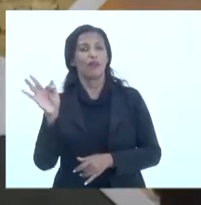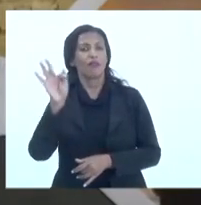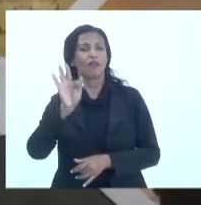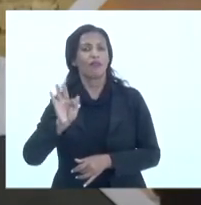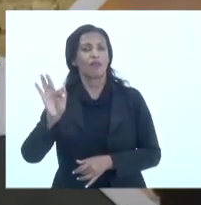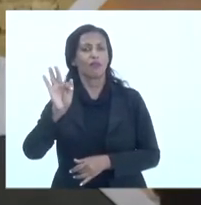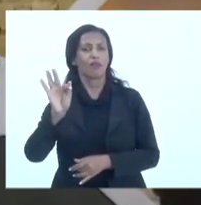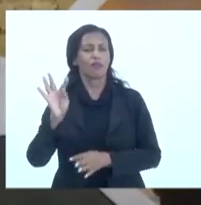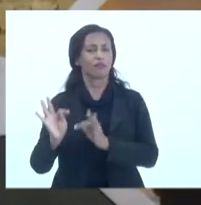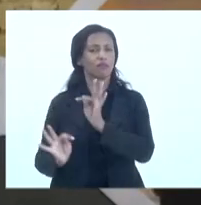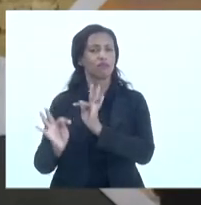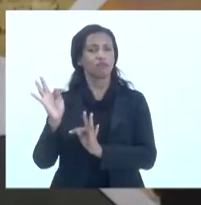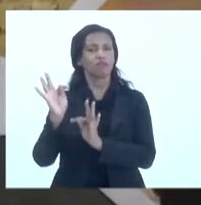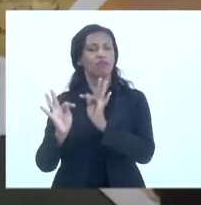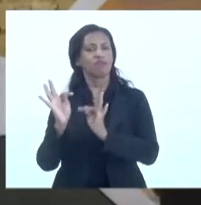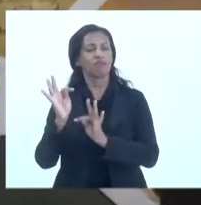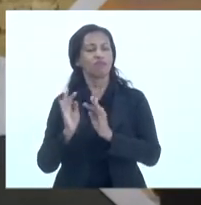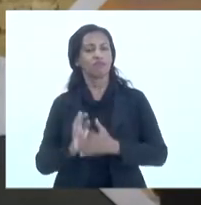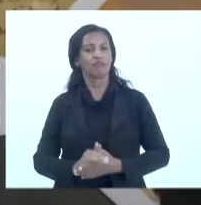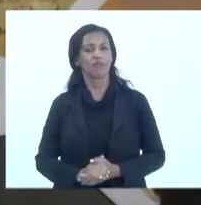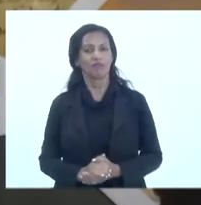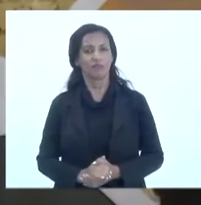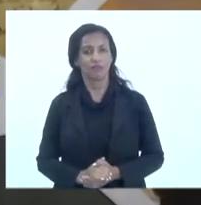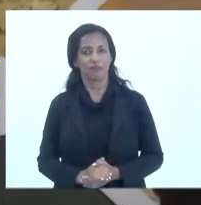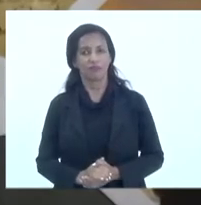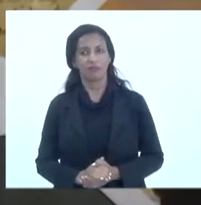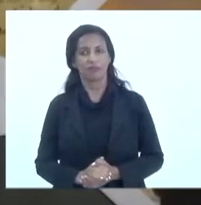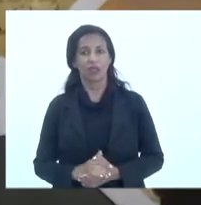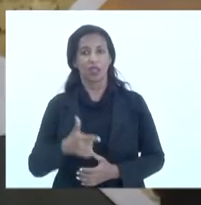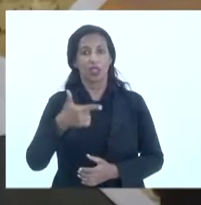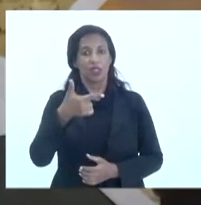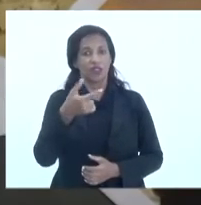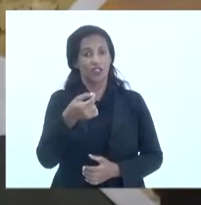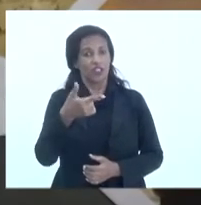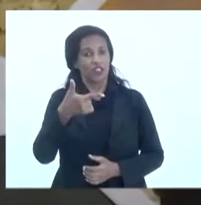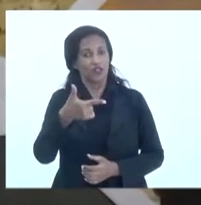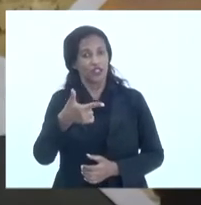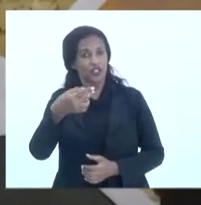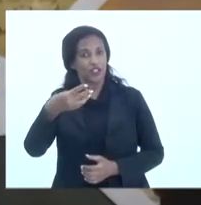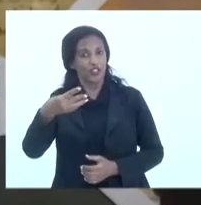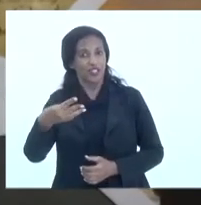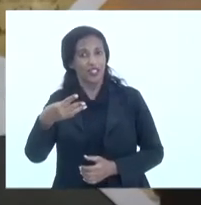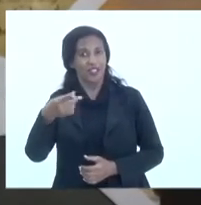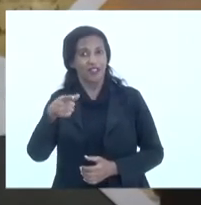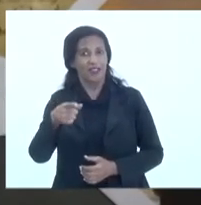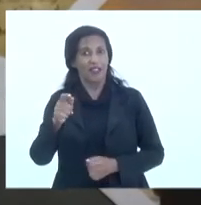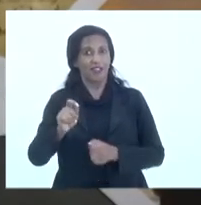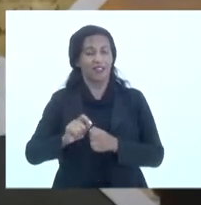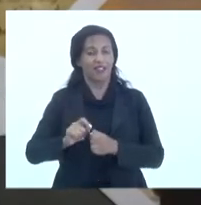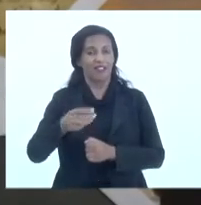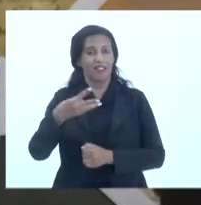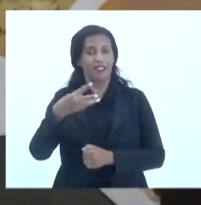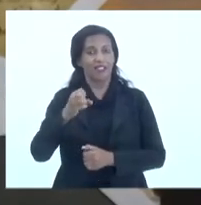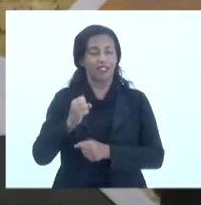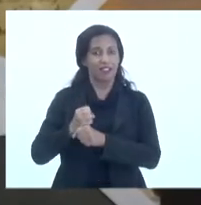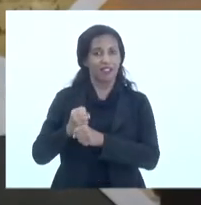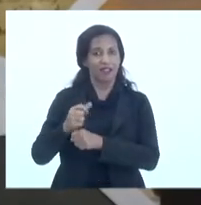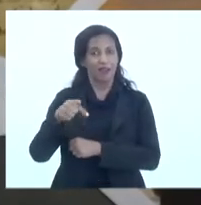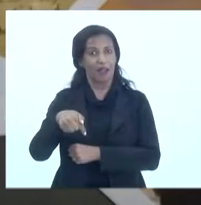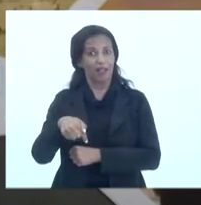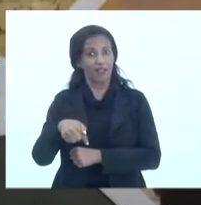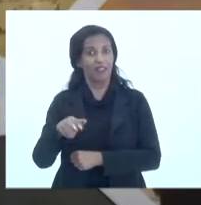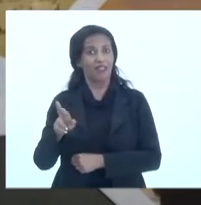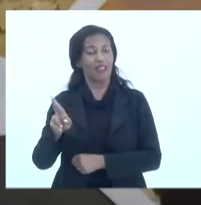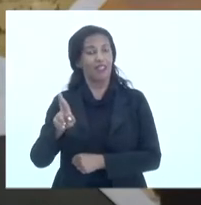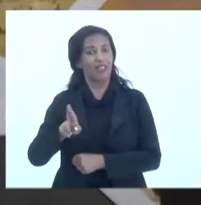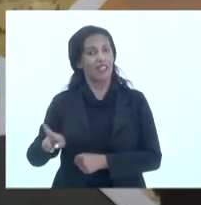Tecnologia, que em 2023 vai completar 30 anos aqui em Resende. Então,